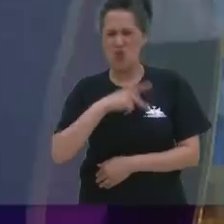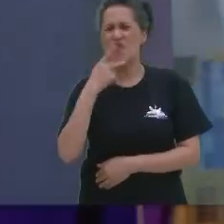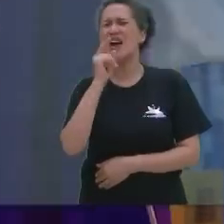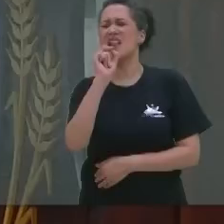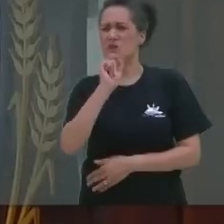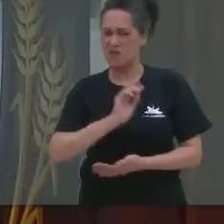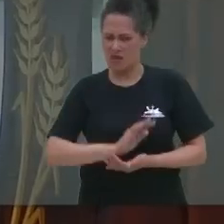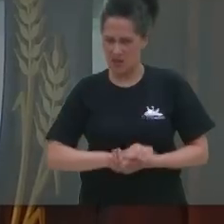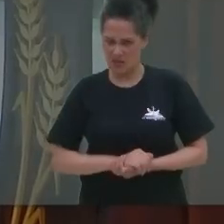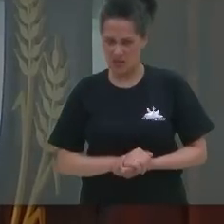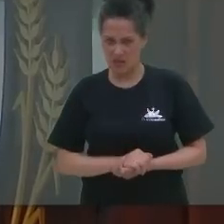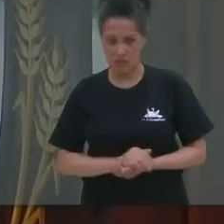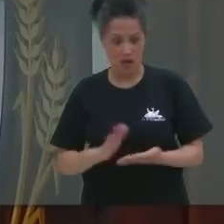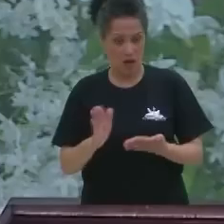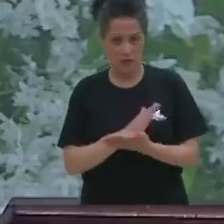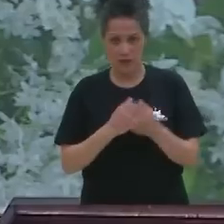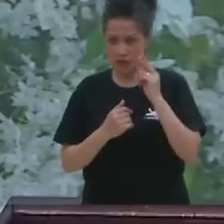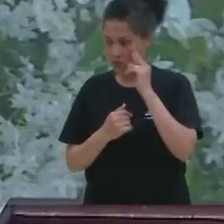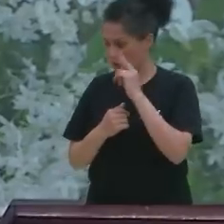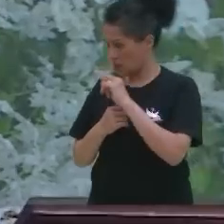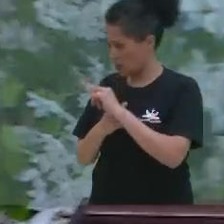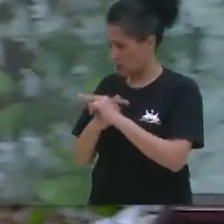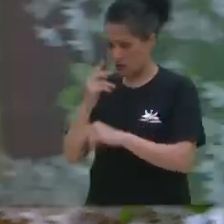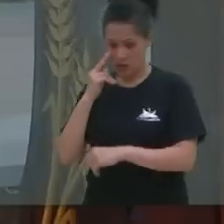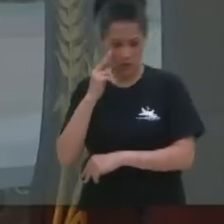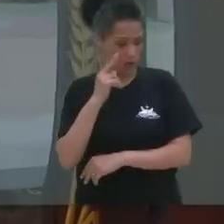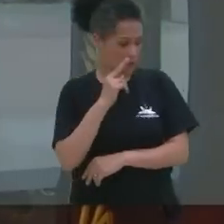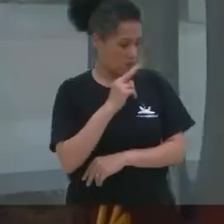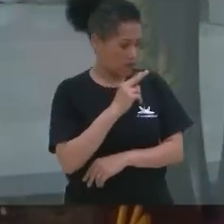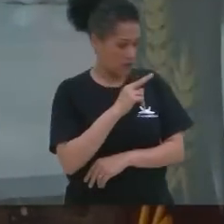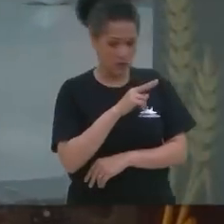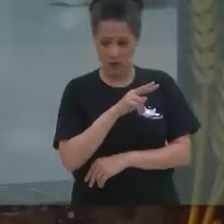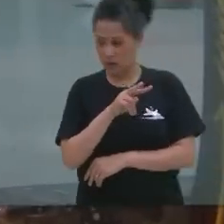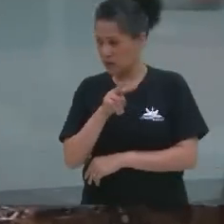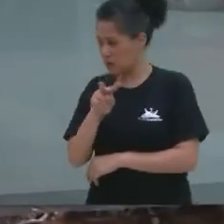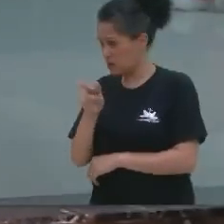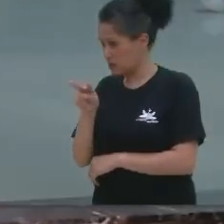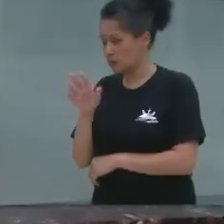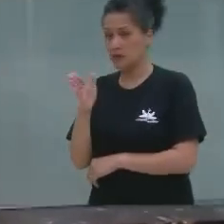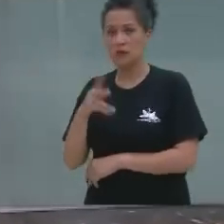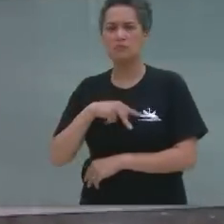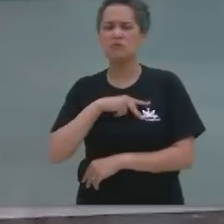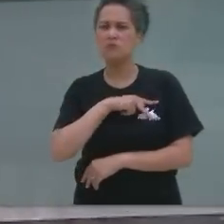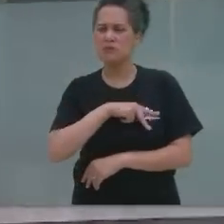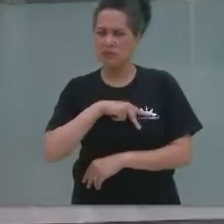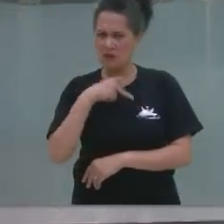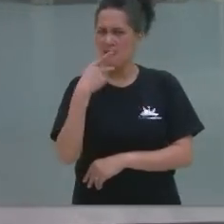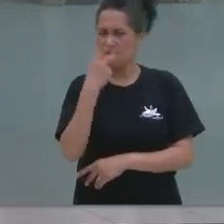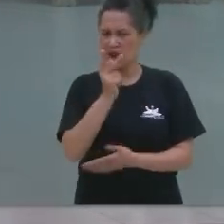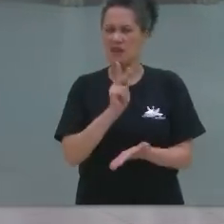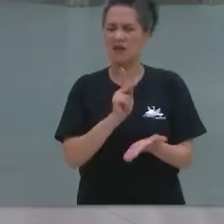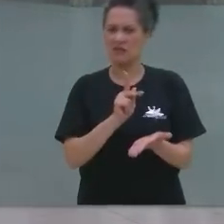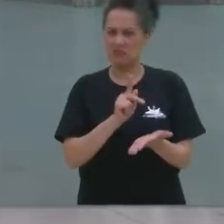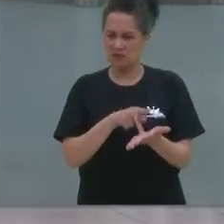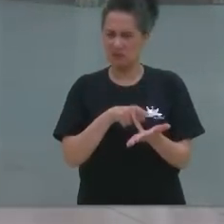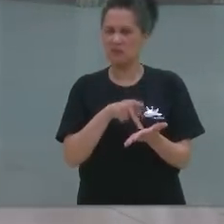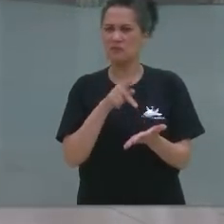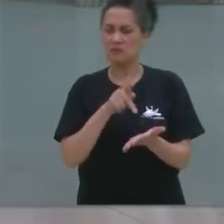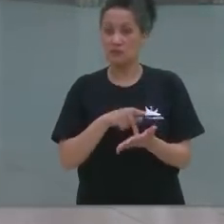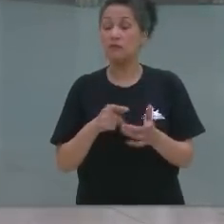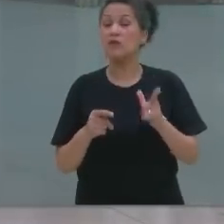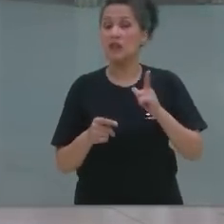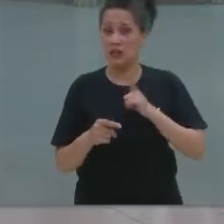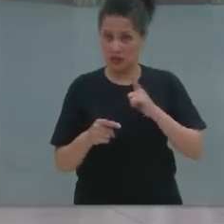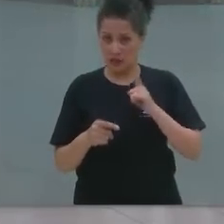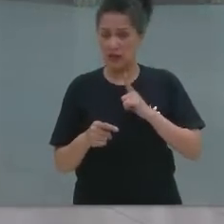olhamos em torno de nós. Paulo fala uma verdade muito grande. Existe sombra, nós